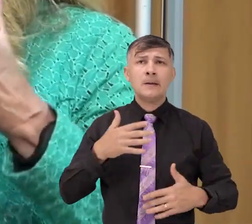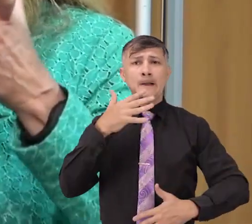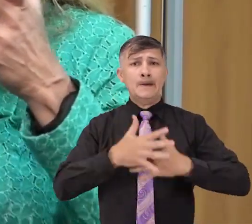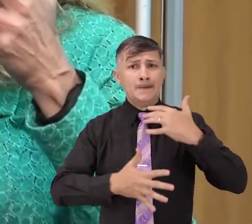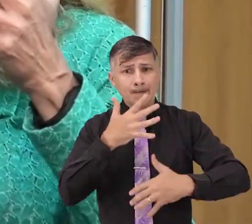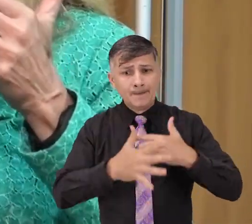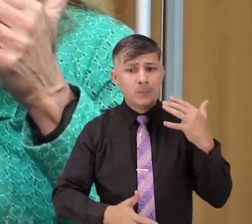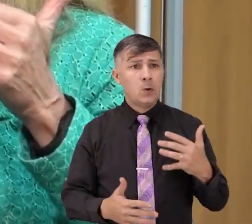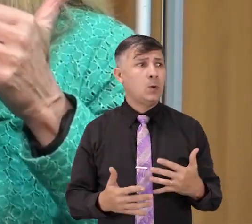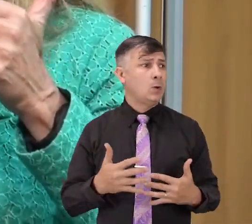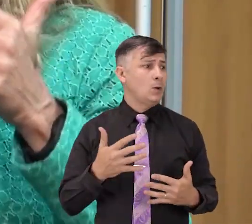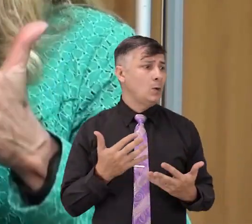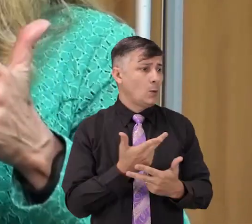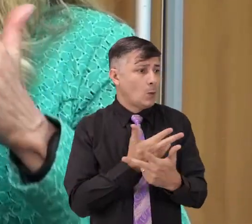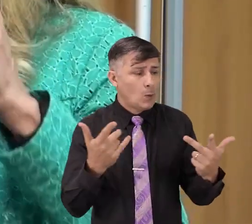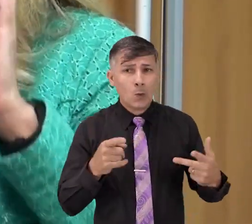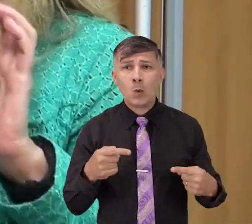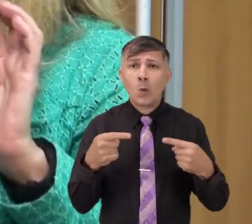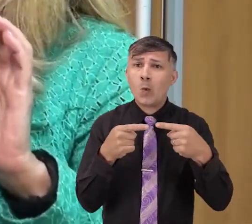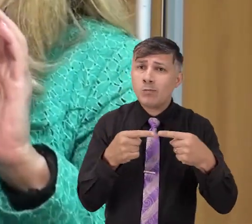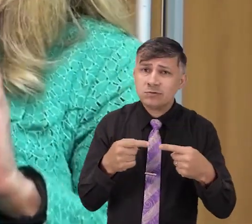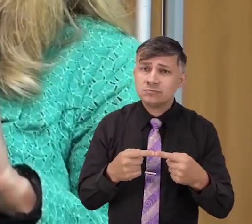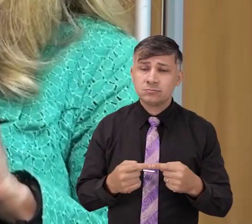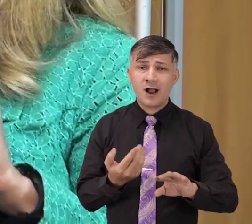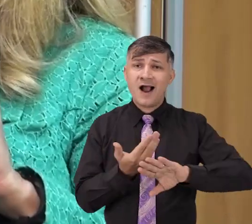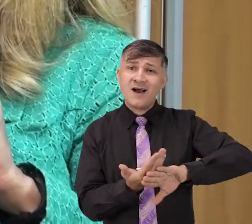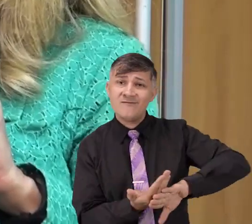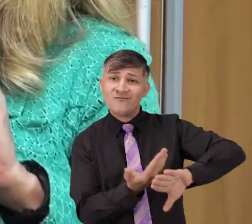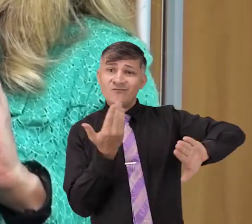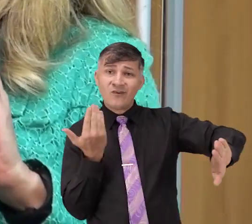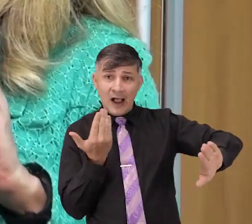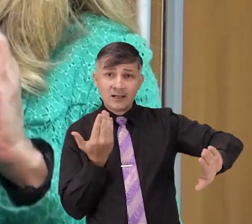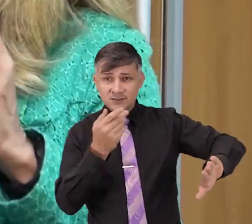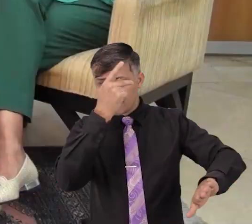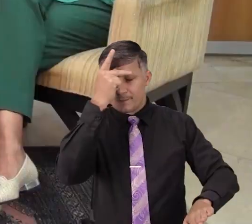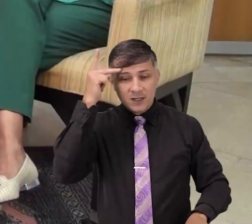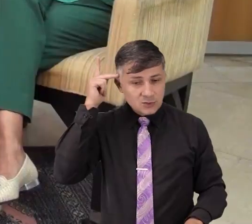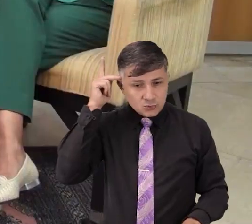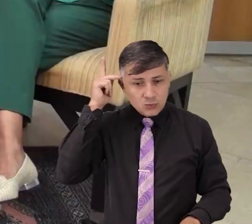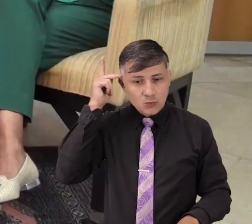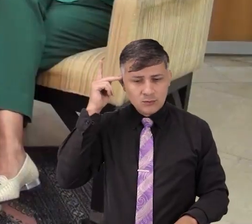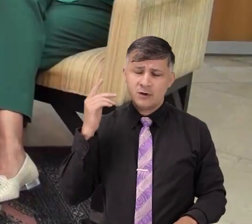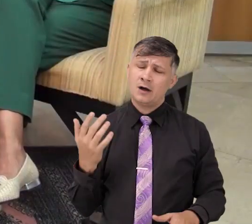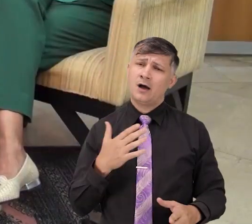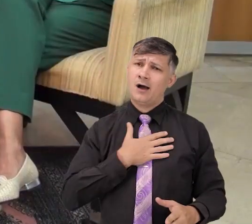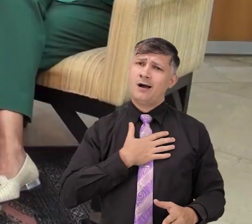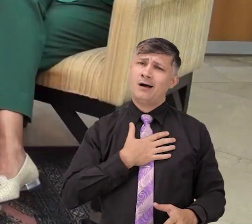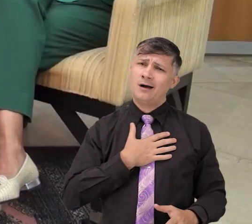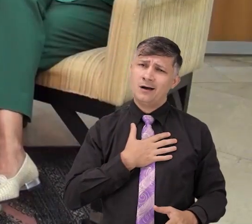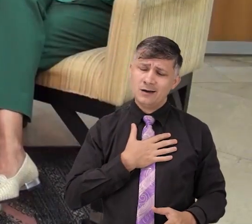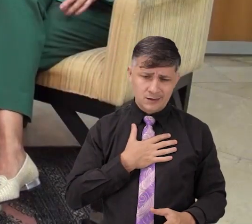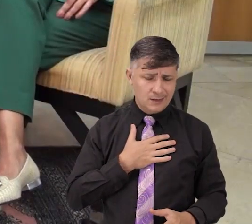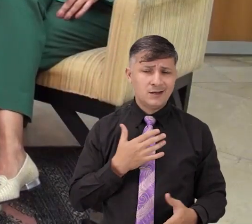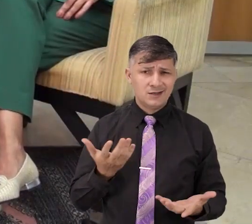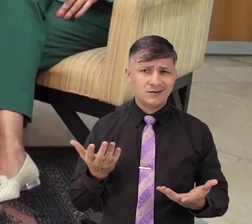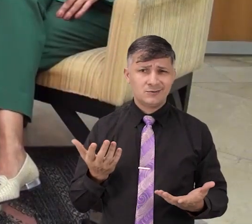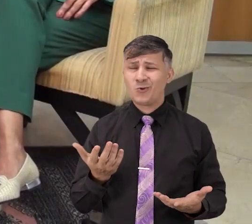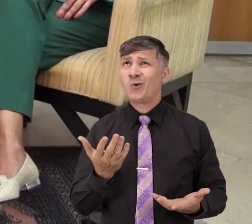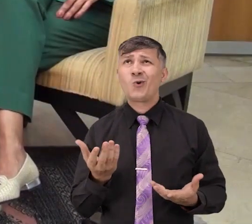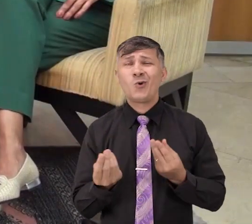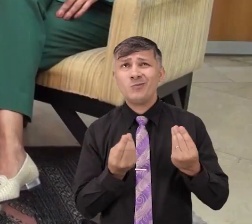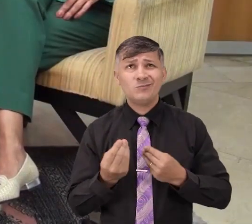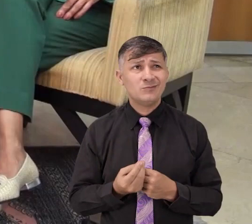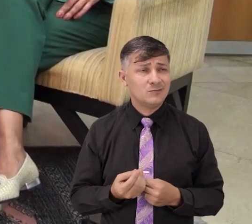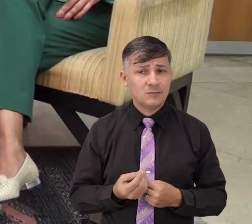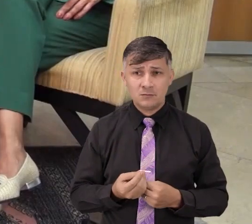afastamento das pessoas do mercado. Eu não gosto de usar esse termo mercado de trabalho, né, mas da atividade profissional. Claro, né? Claro. E nós, mulheres,